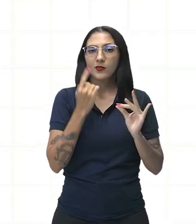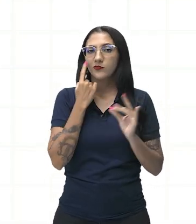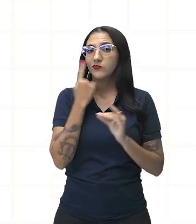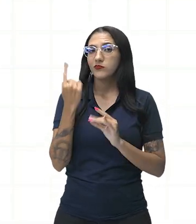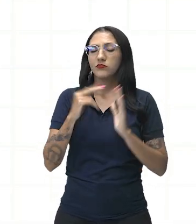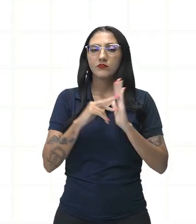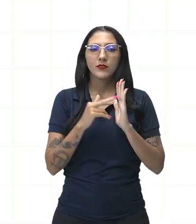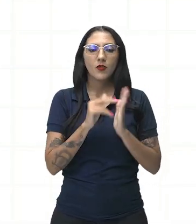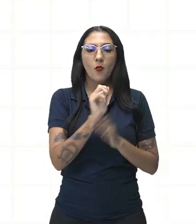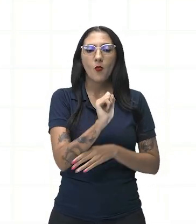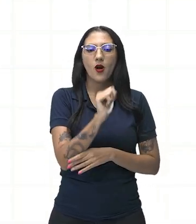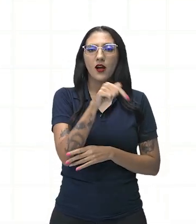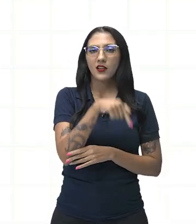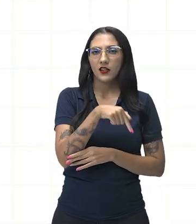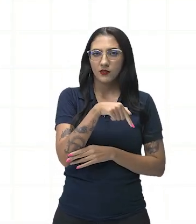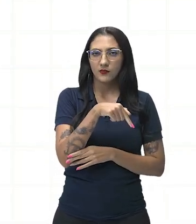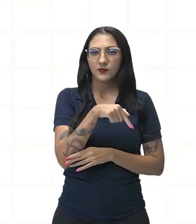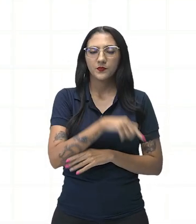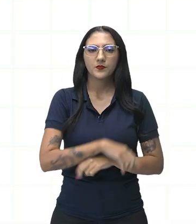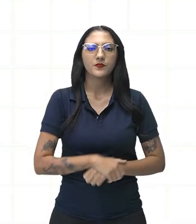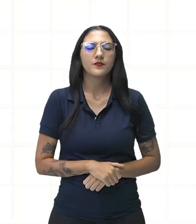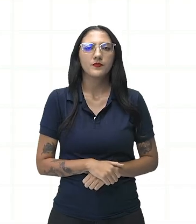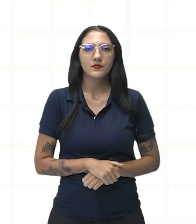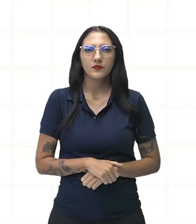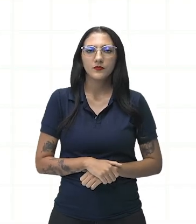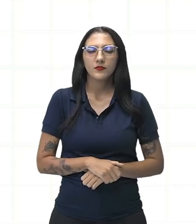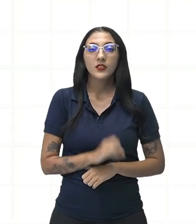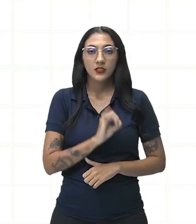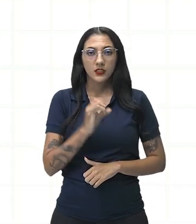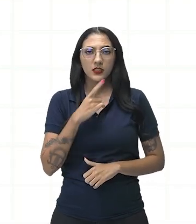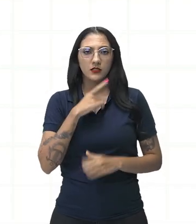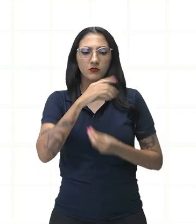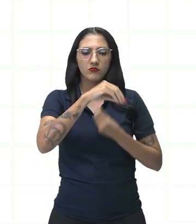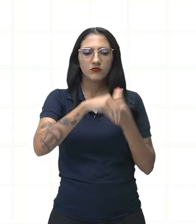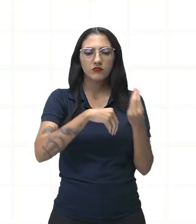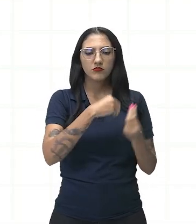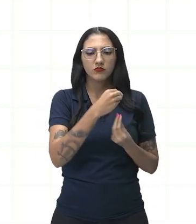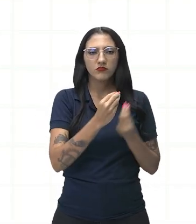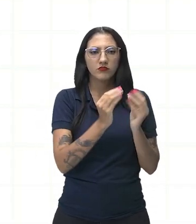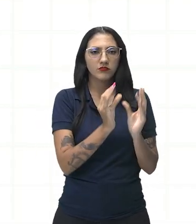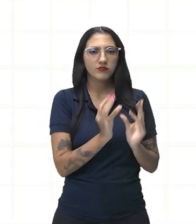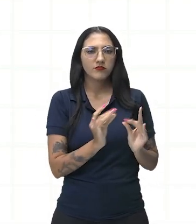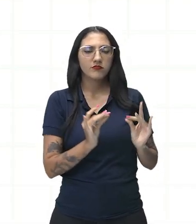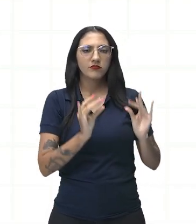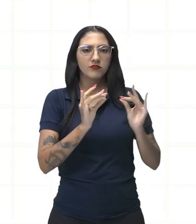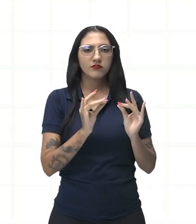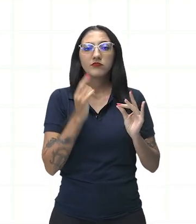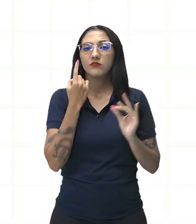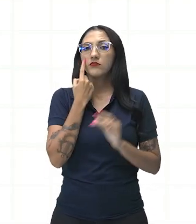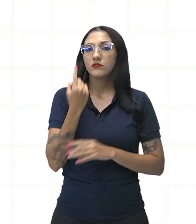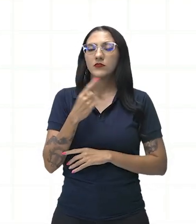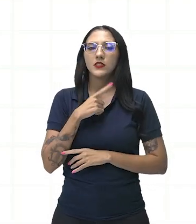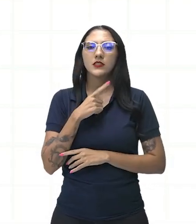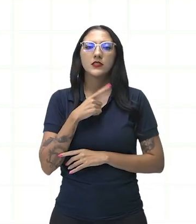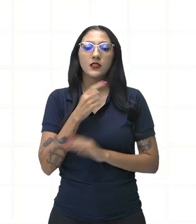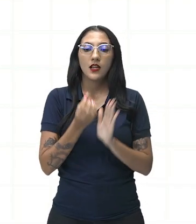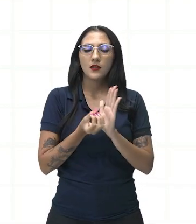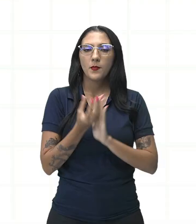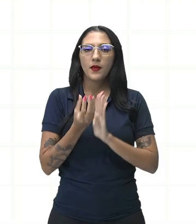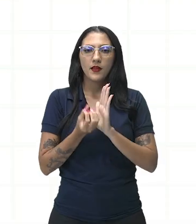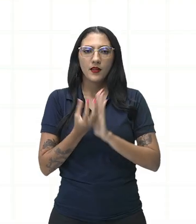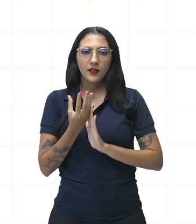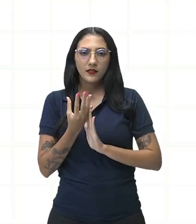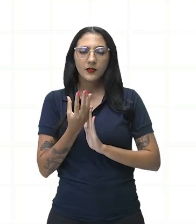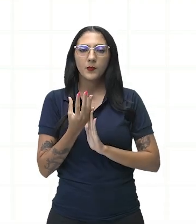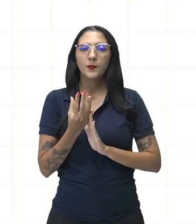indicando que é uma solução aquosa. Quando eles reagem, esse ácido clorídrico, nós percebemos que vai haver a liberação